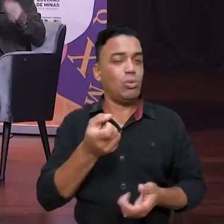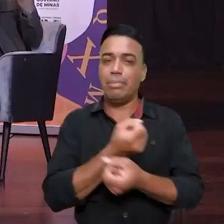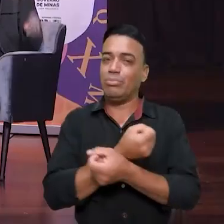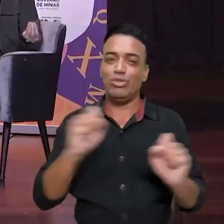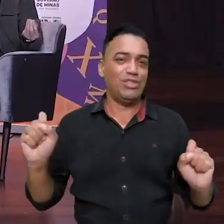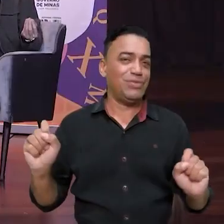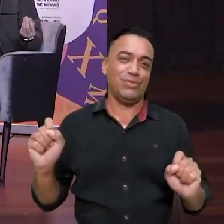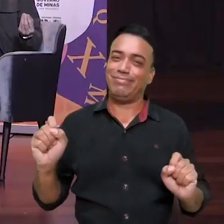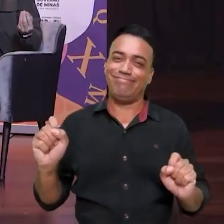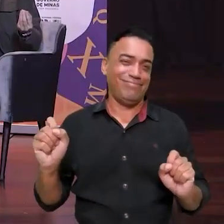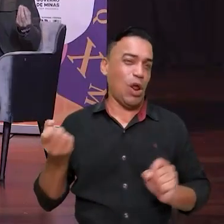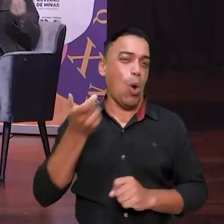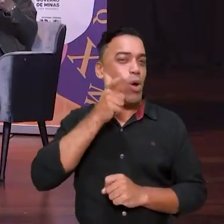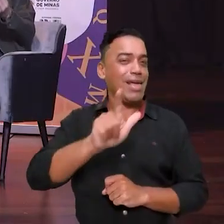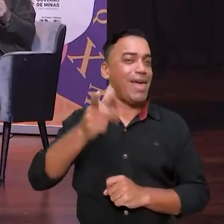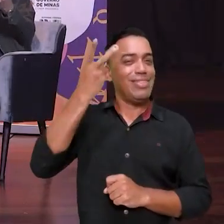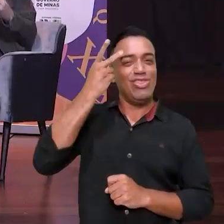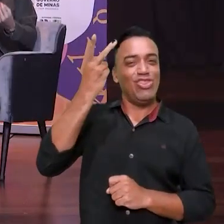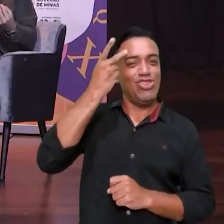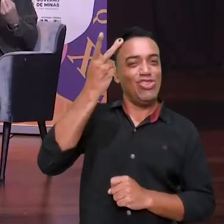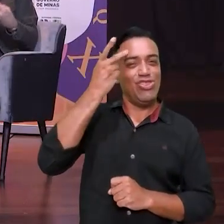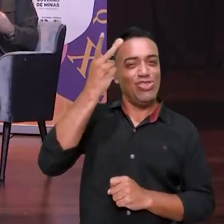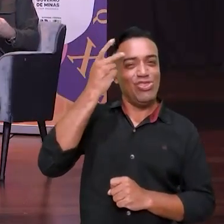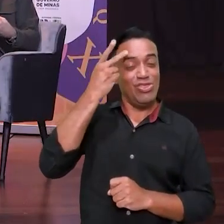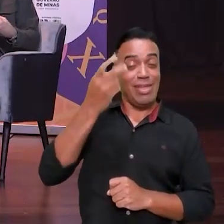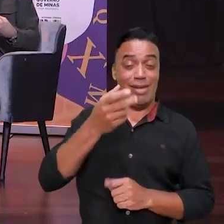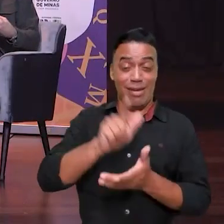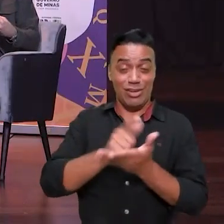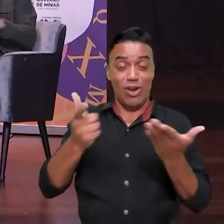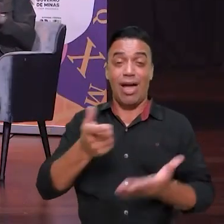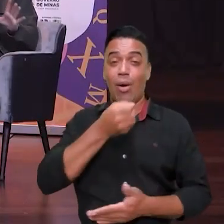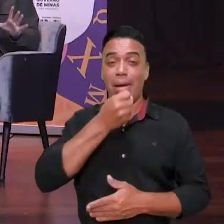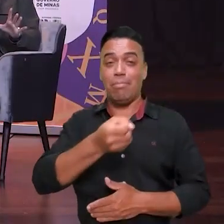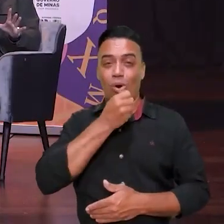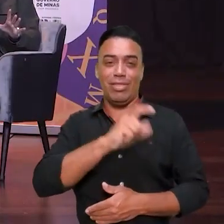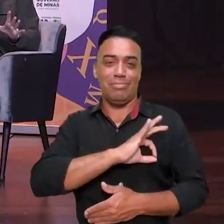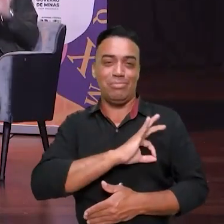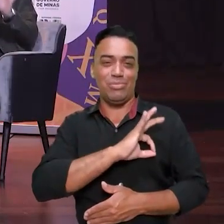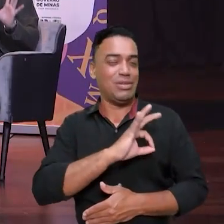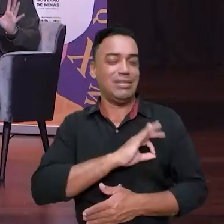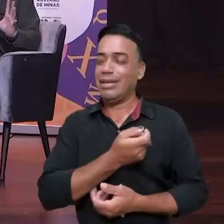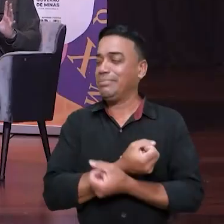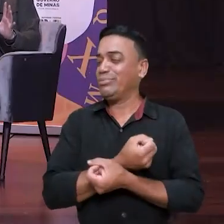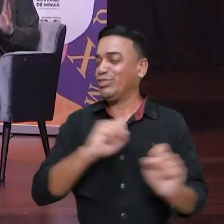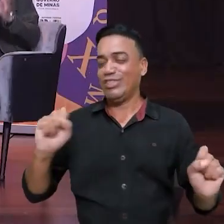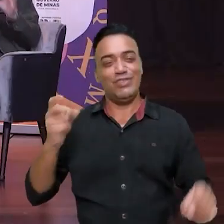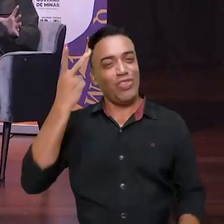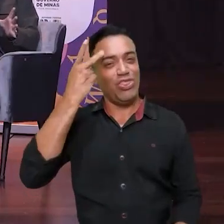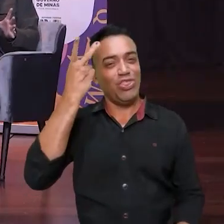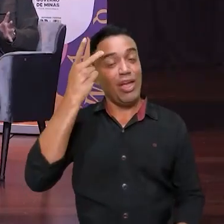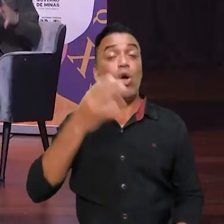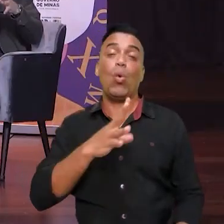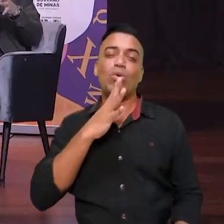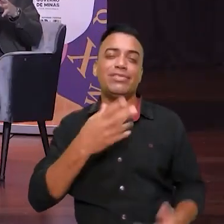ser normal, não é possível ser comum sendo um repórter de polícia. Não é possível. Não é. Eu conheci